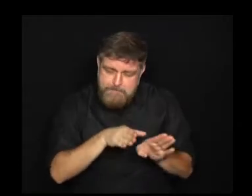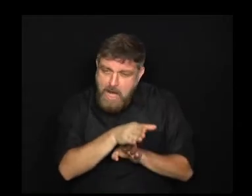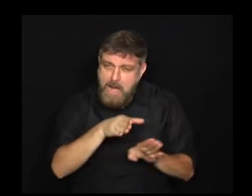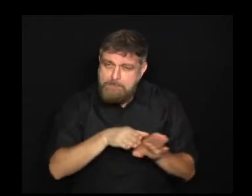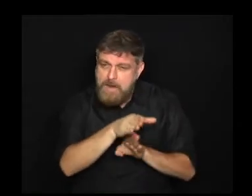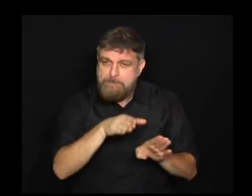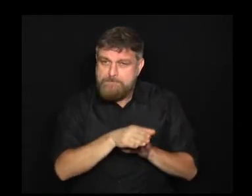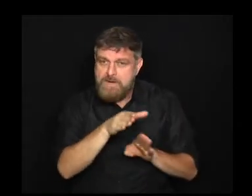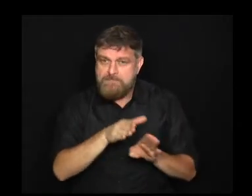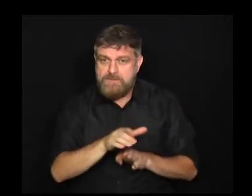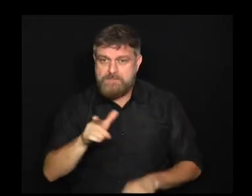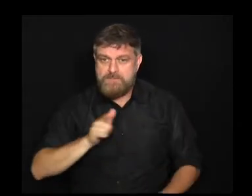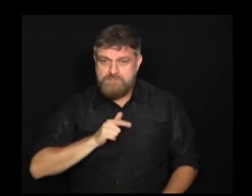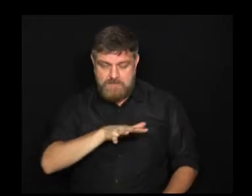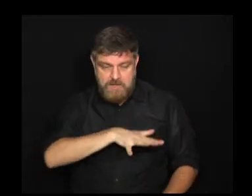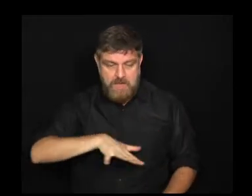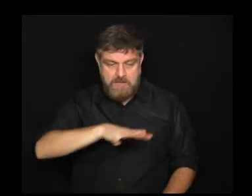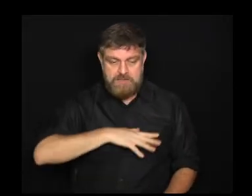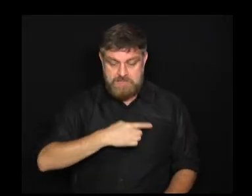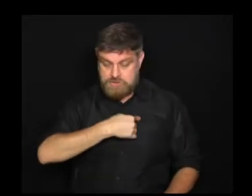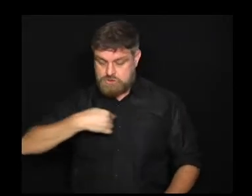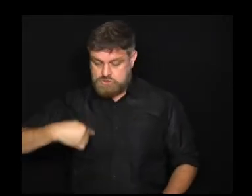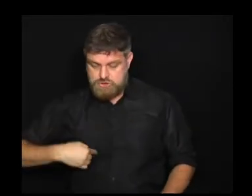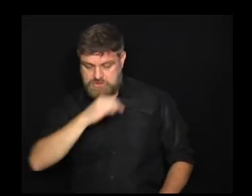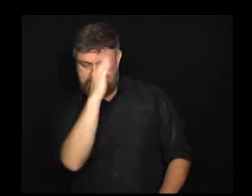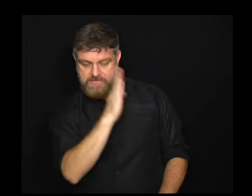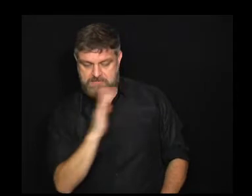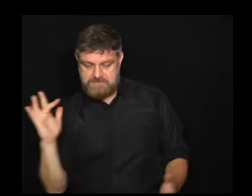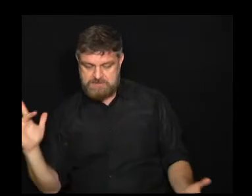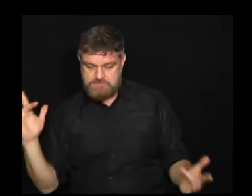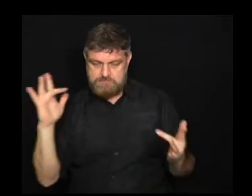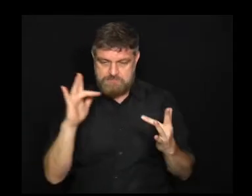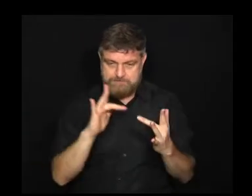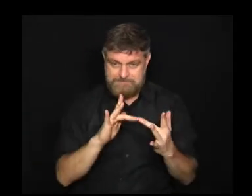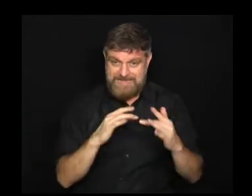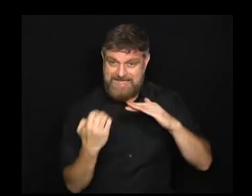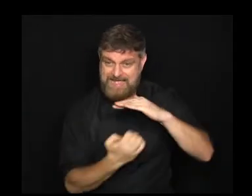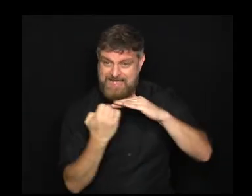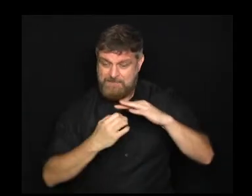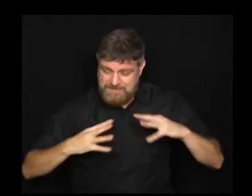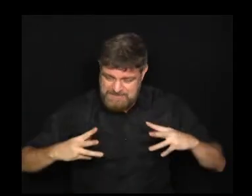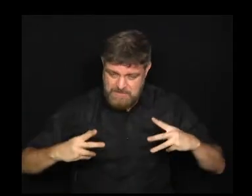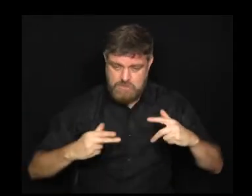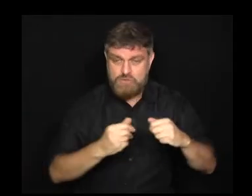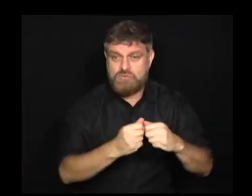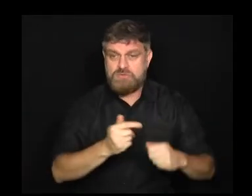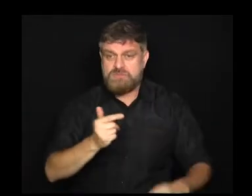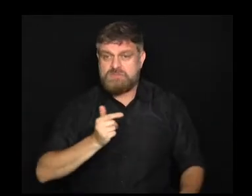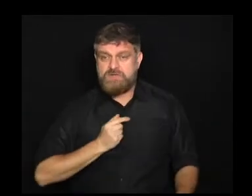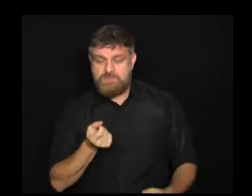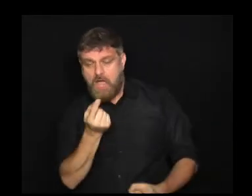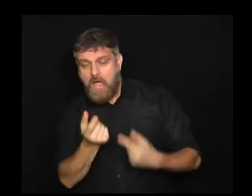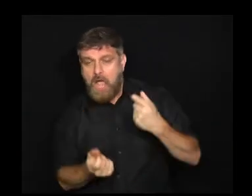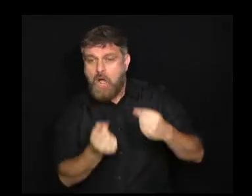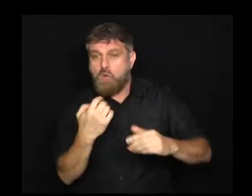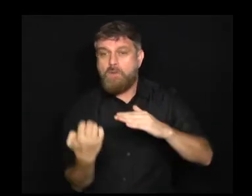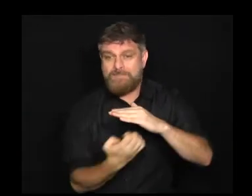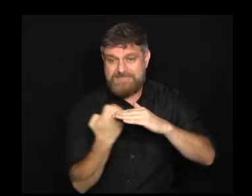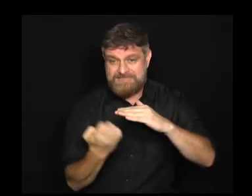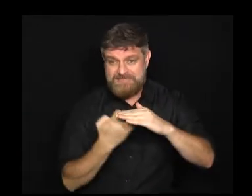da Câmara do Comércio China-Brasil. Então, todas as empresas foram conectadas e vi até algumas que acabaram